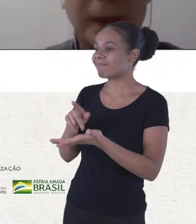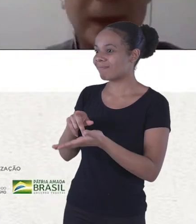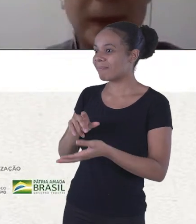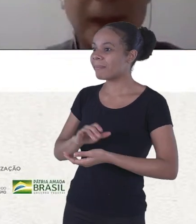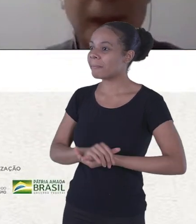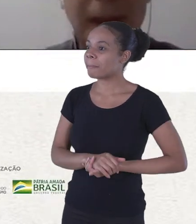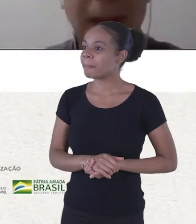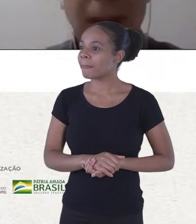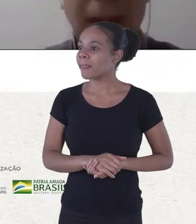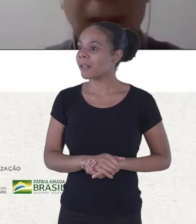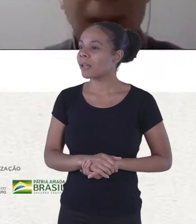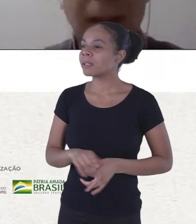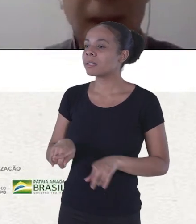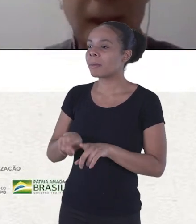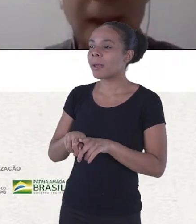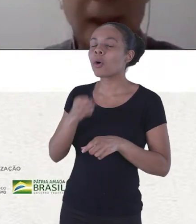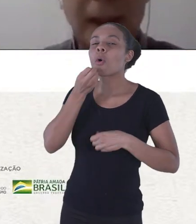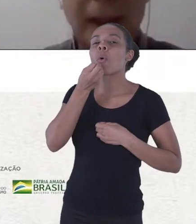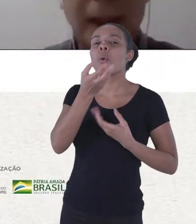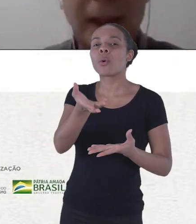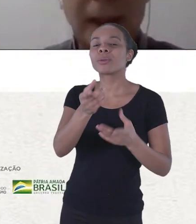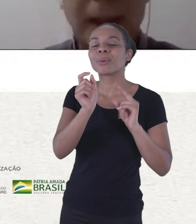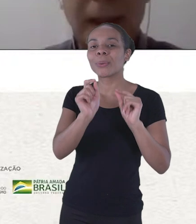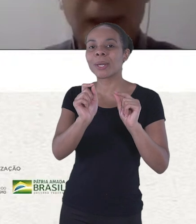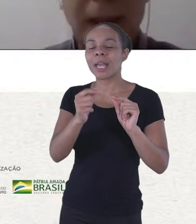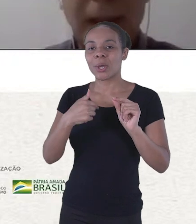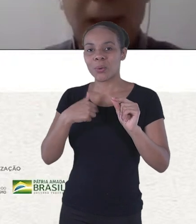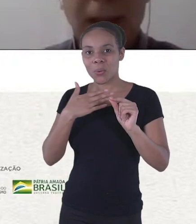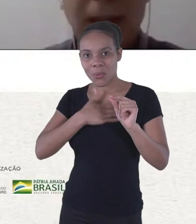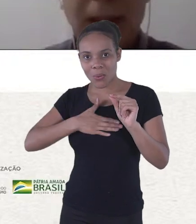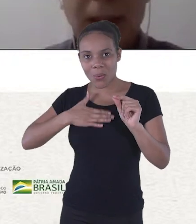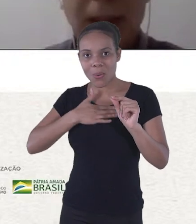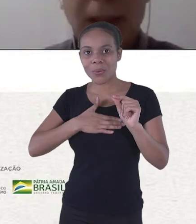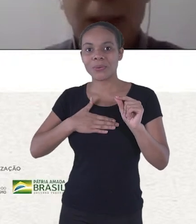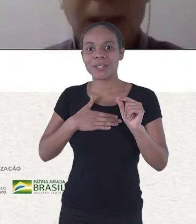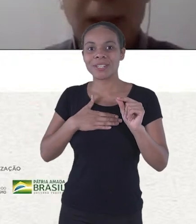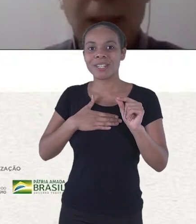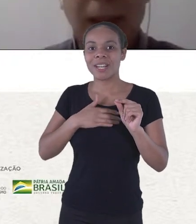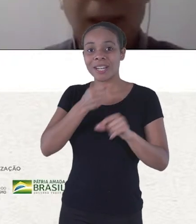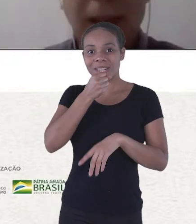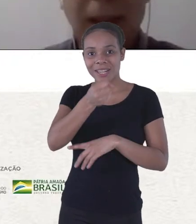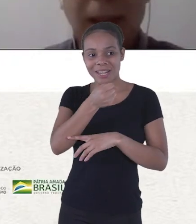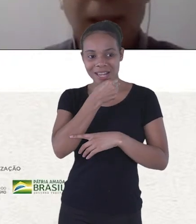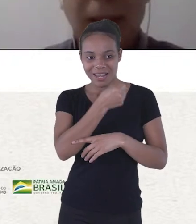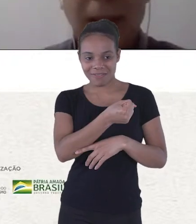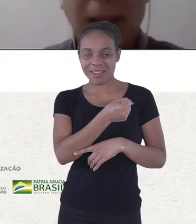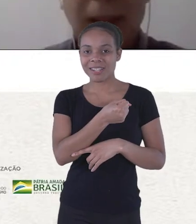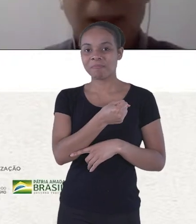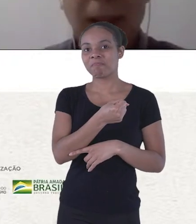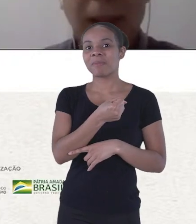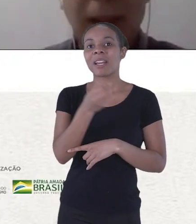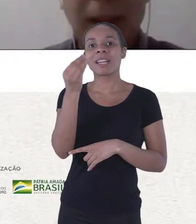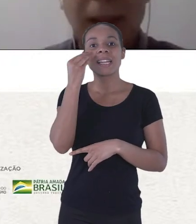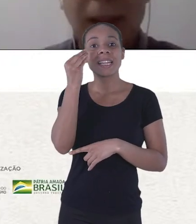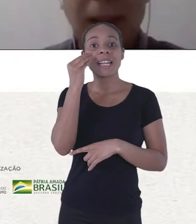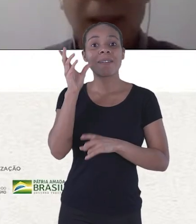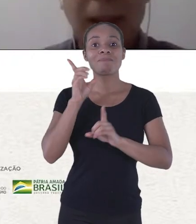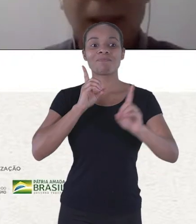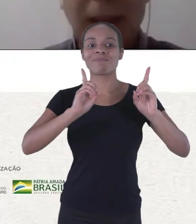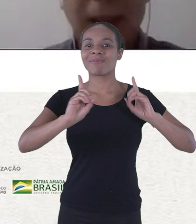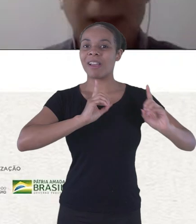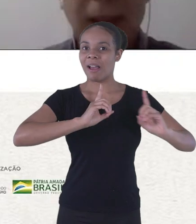Conta para. Eu gosto sempre de tentar subverter as entrevistas comigo e transformá-las num diálogo, porque